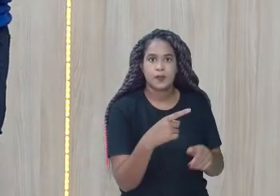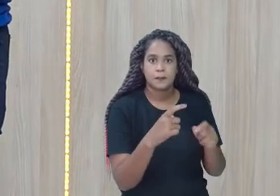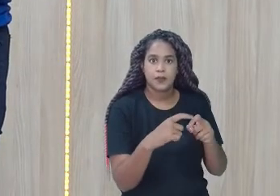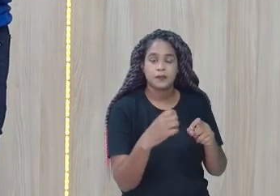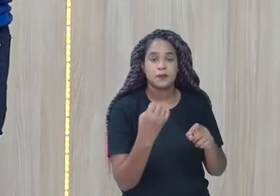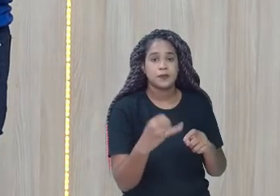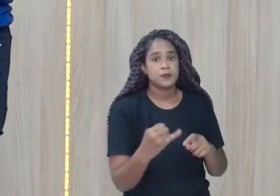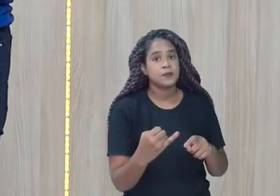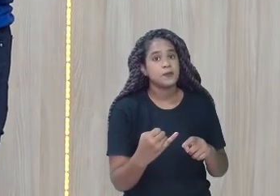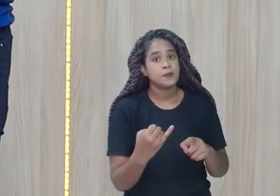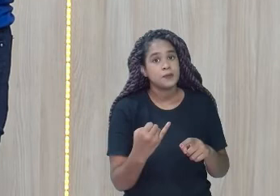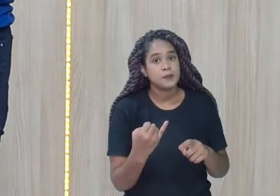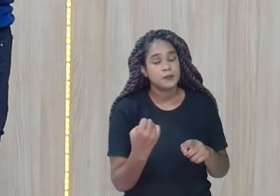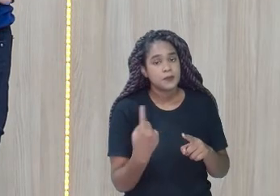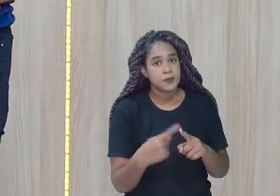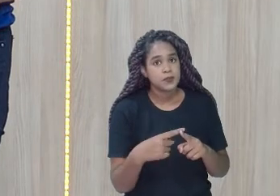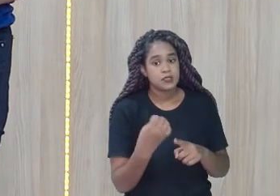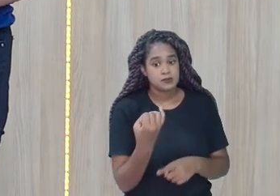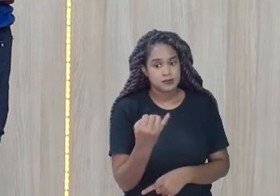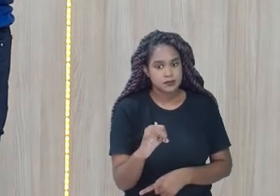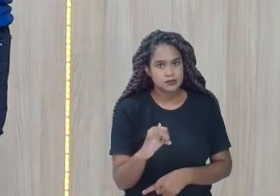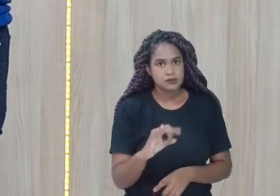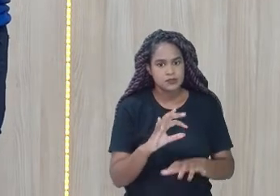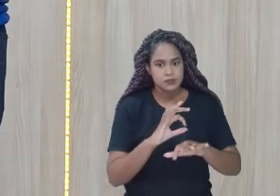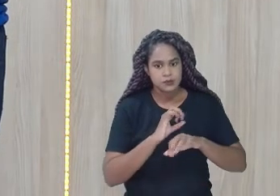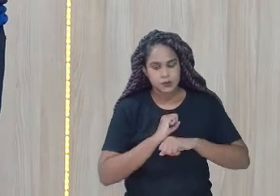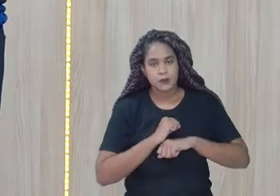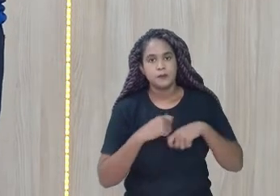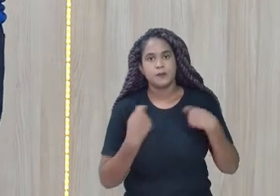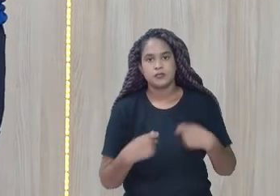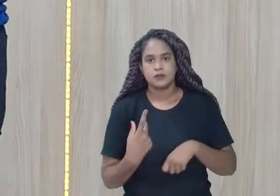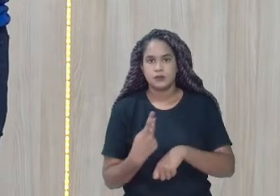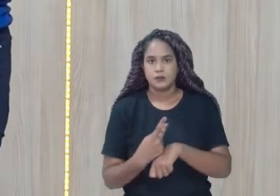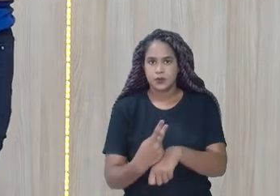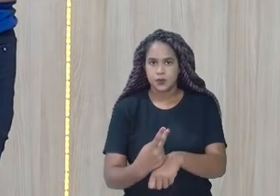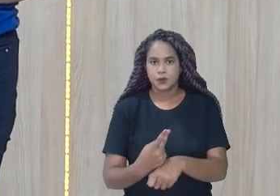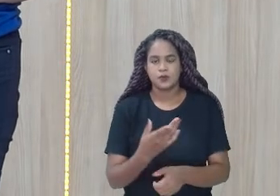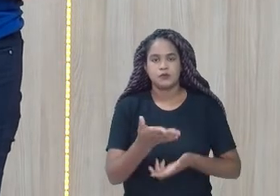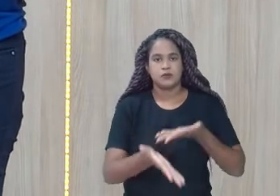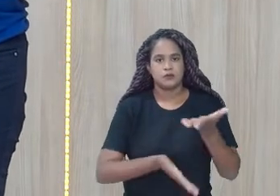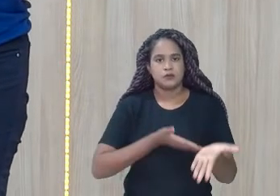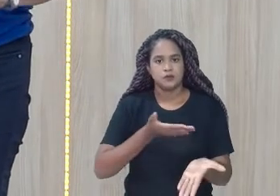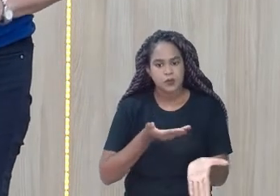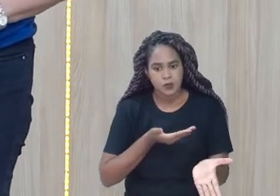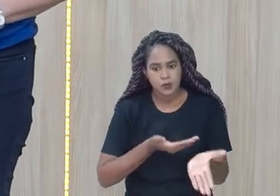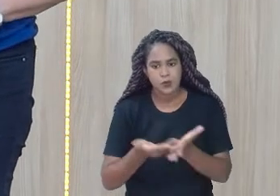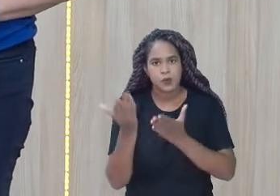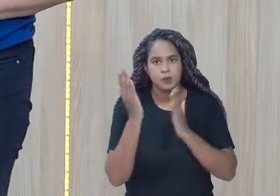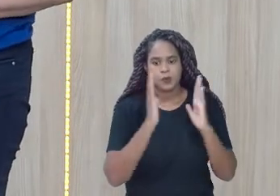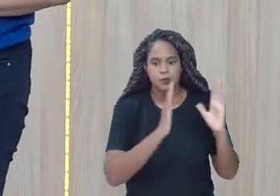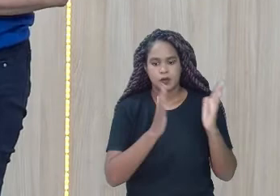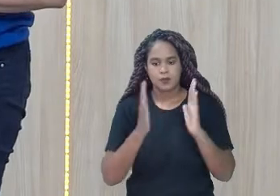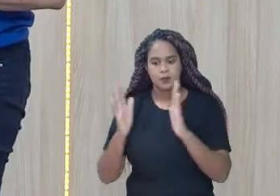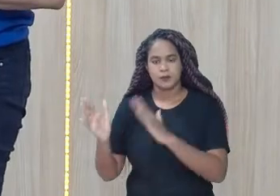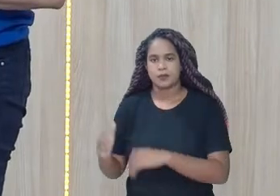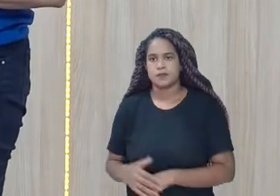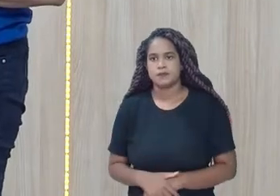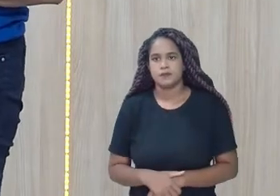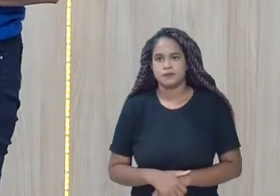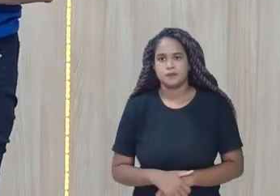deve procurar imediatamente o sistema de saúde para começar com o tratamento com os